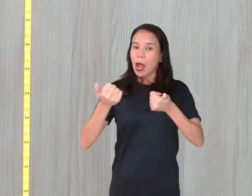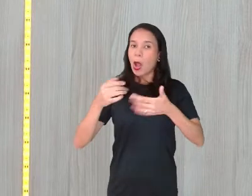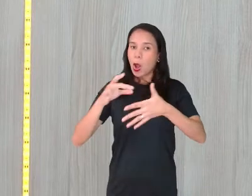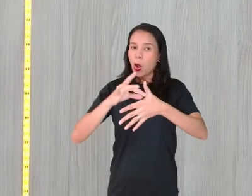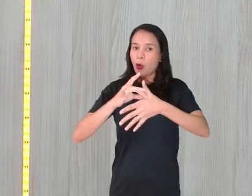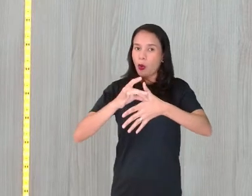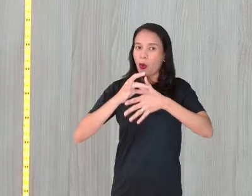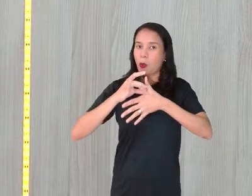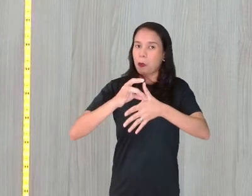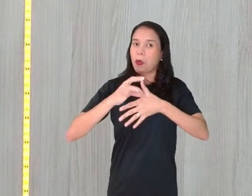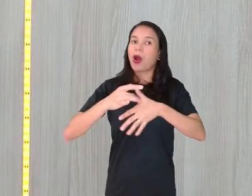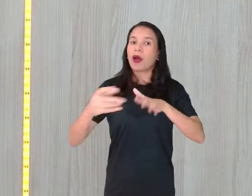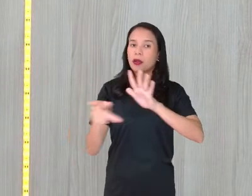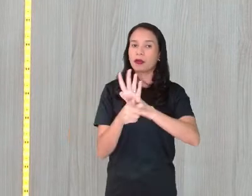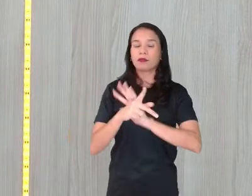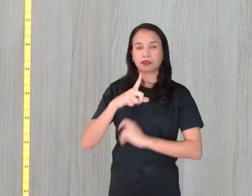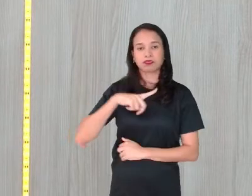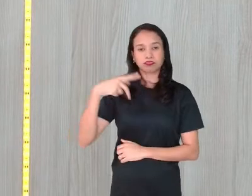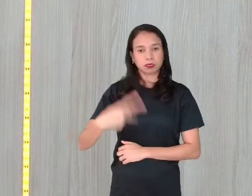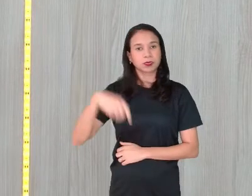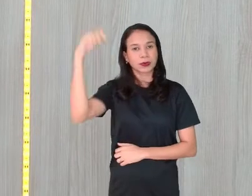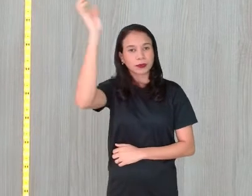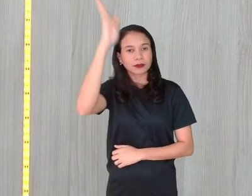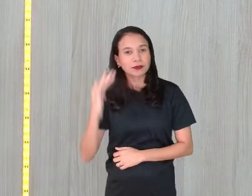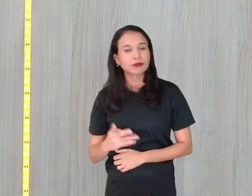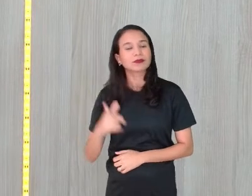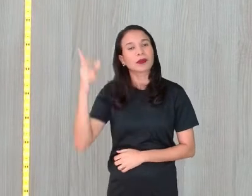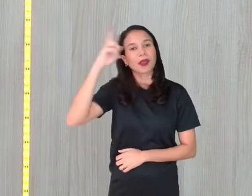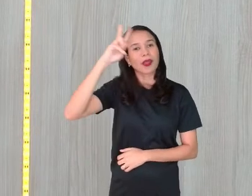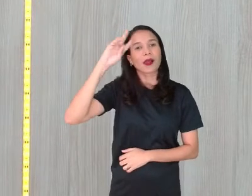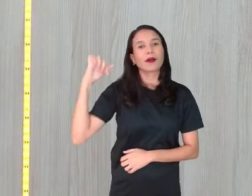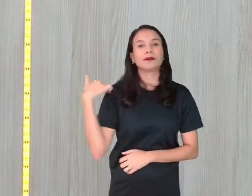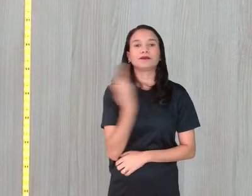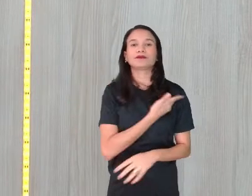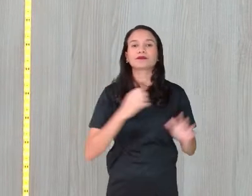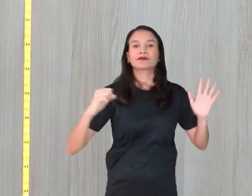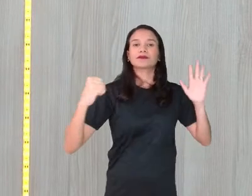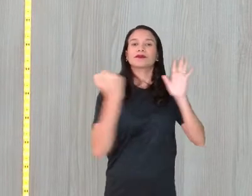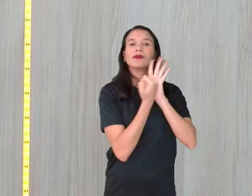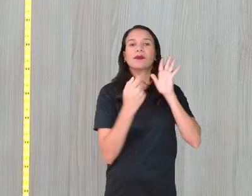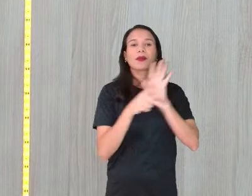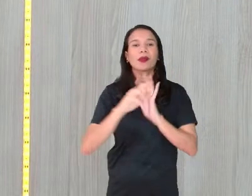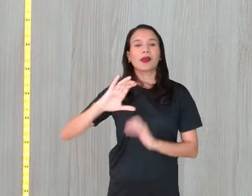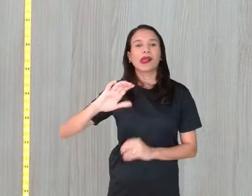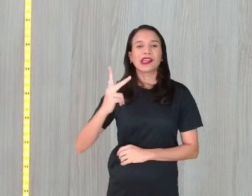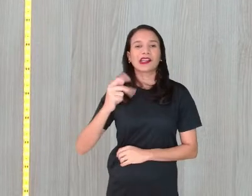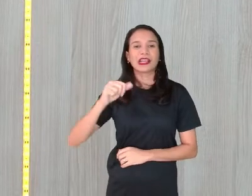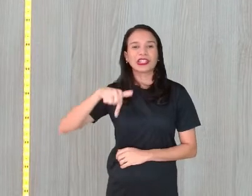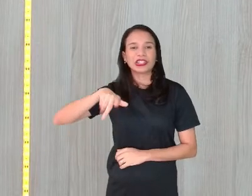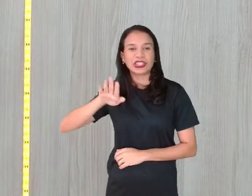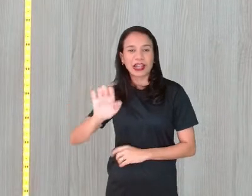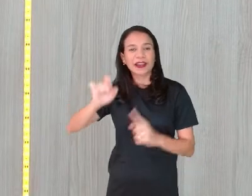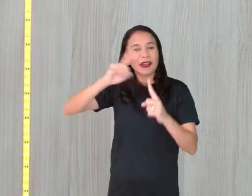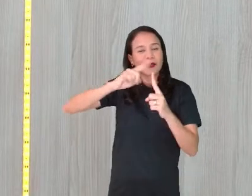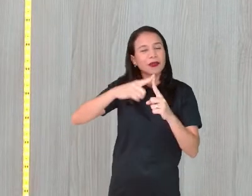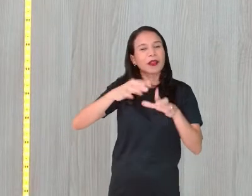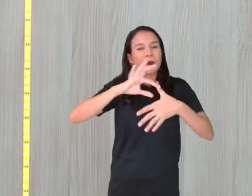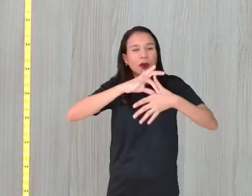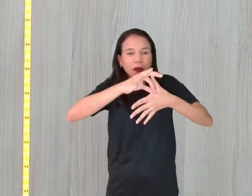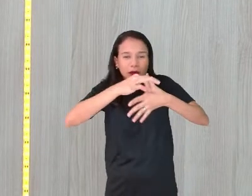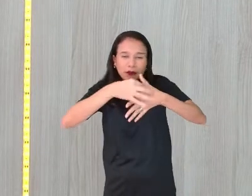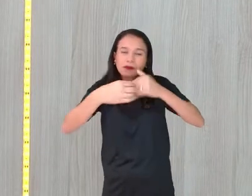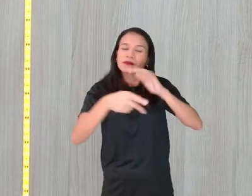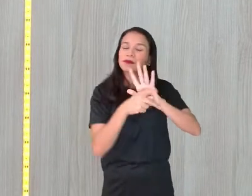de charque, né, do Brasil. Na história a gente tem aí a charqueada, a Revolução Farroupilha, vocês vão ver isso mais para